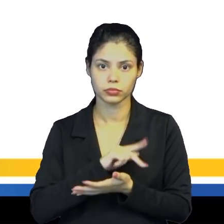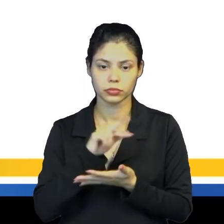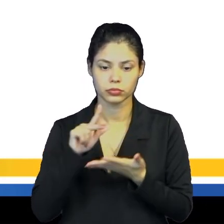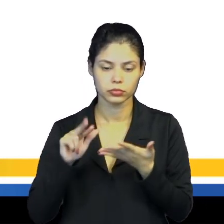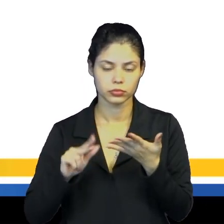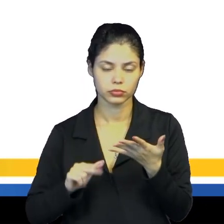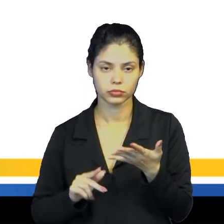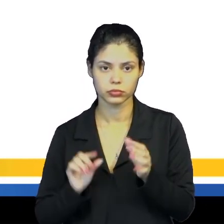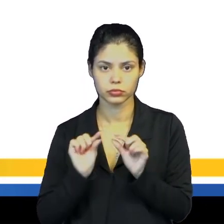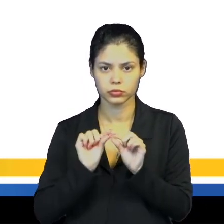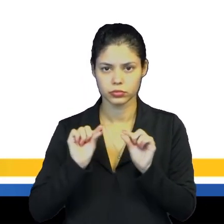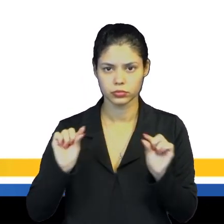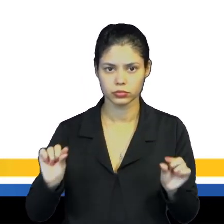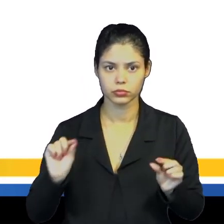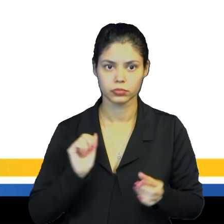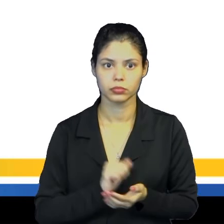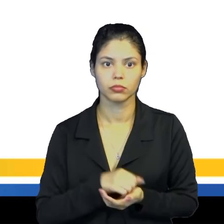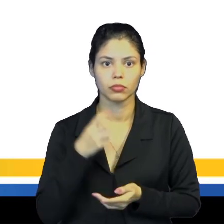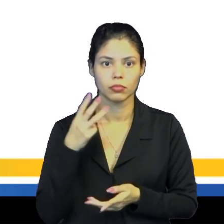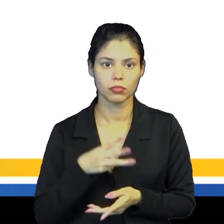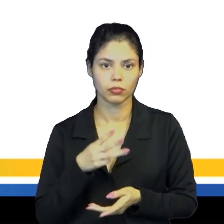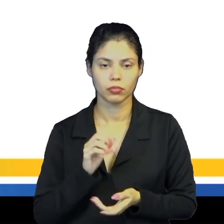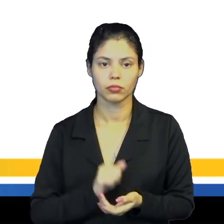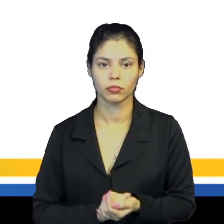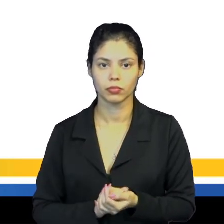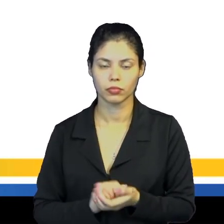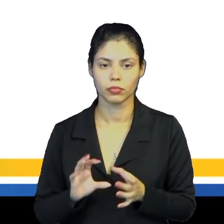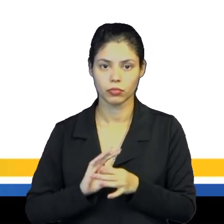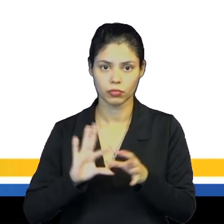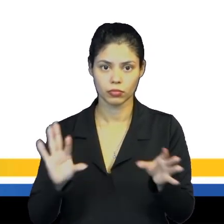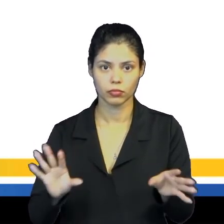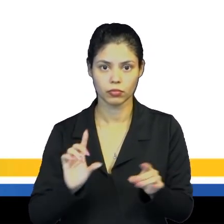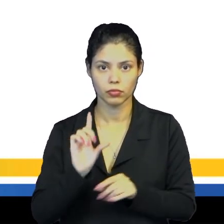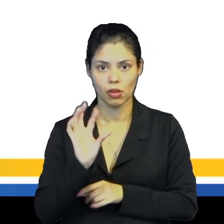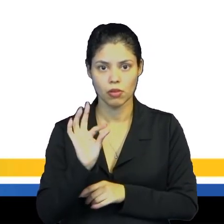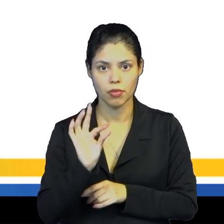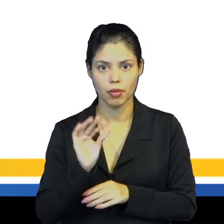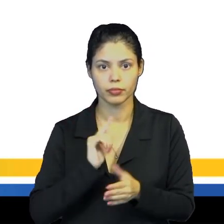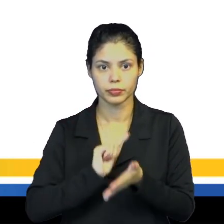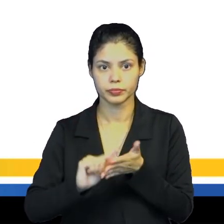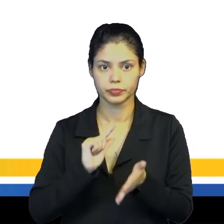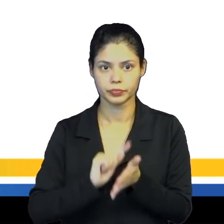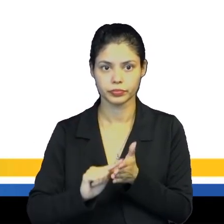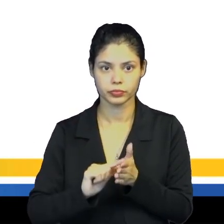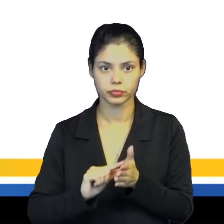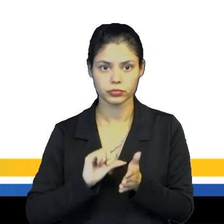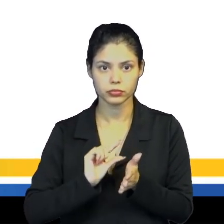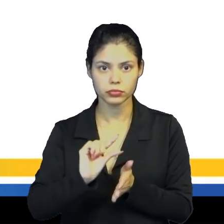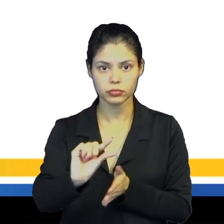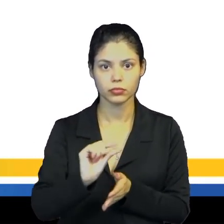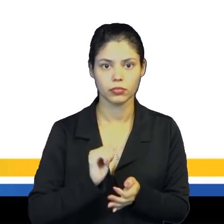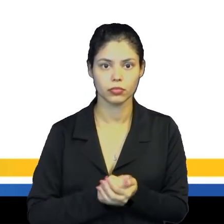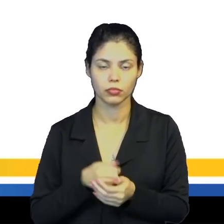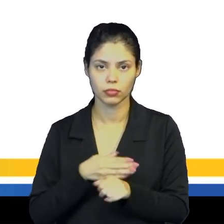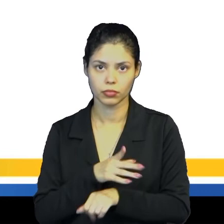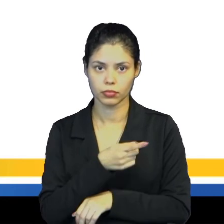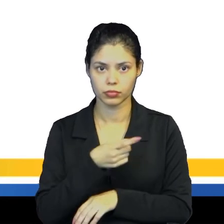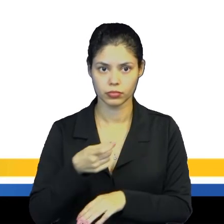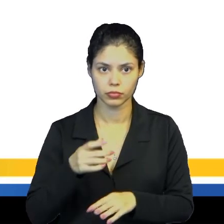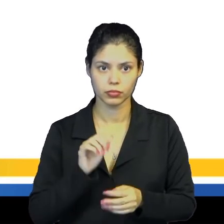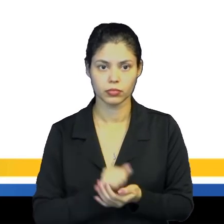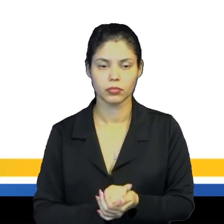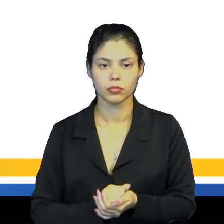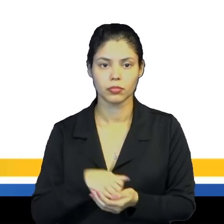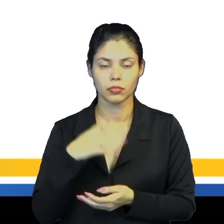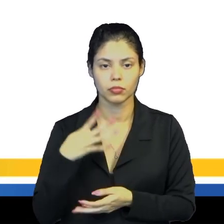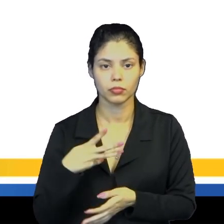tubos finos e novelados. Na estrutura 3, libera um líquido que contribui para a limpeza do canal da uretra antes da passagem do esperma.